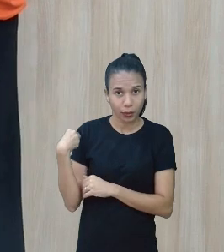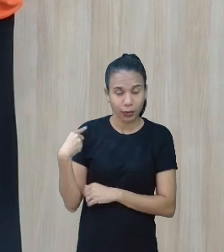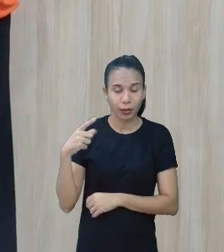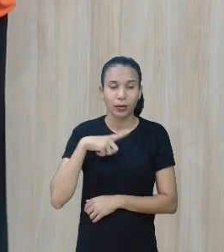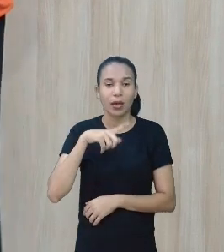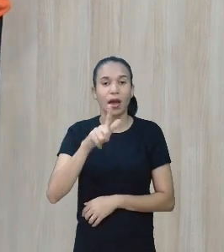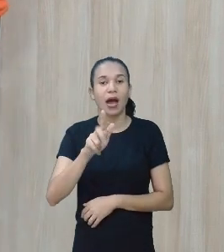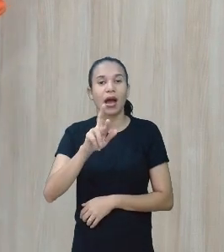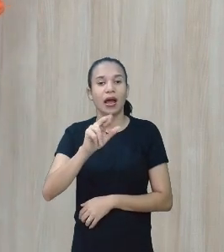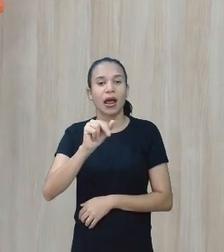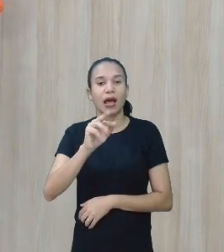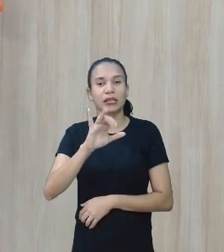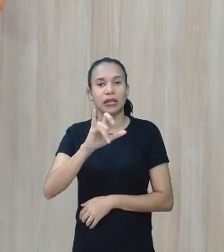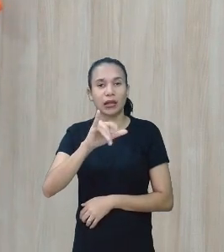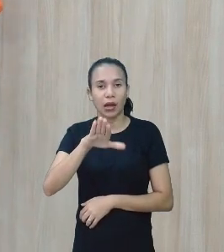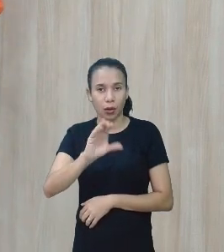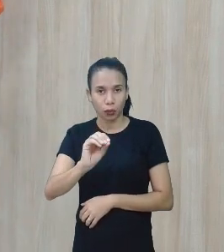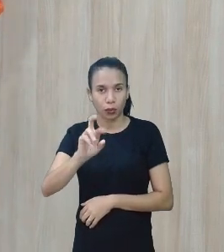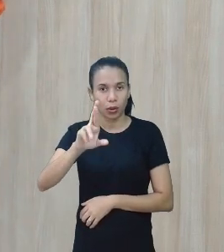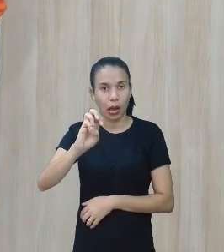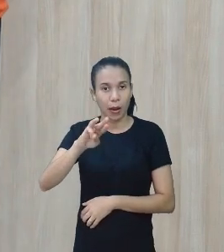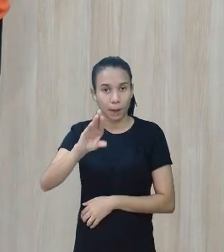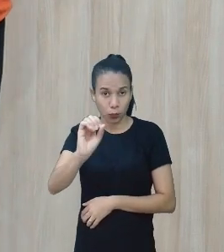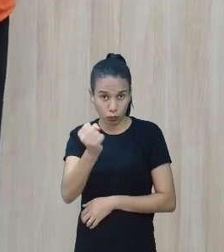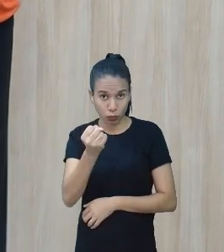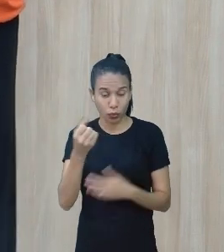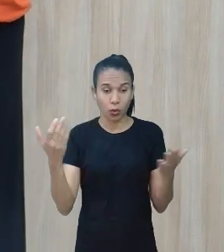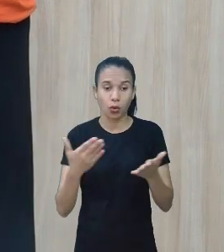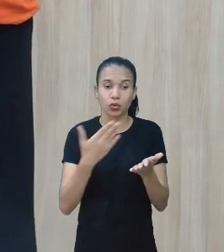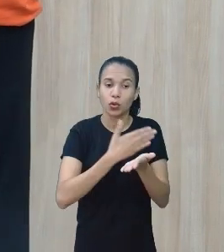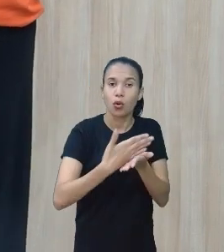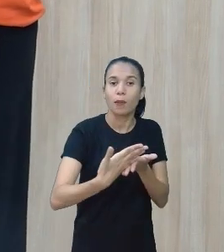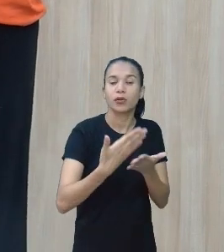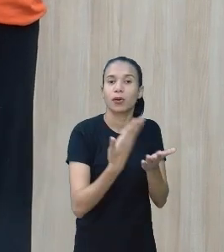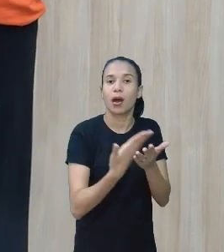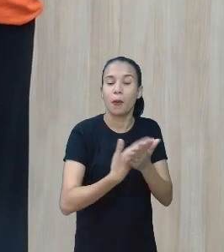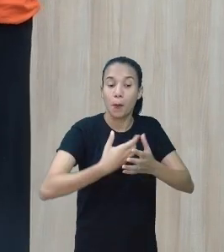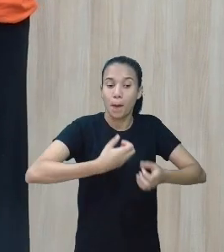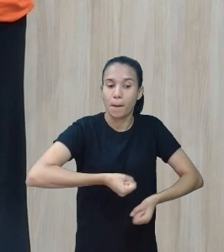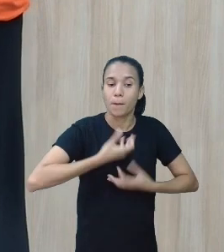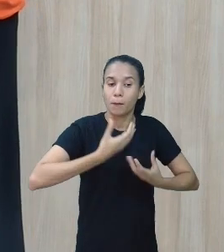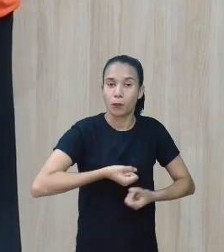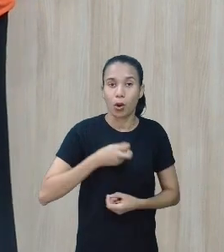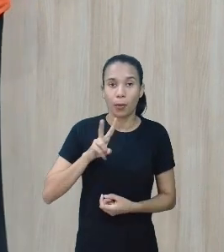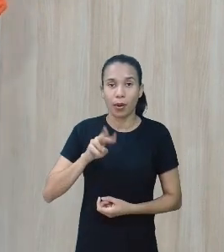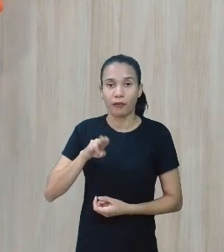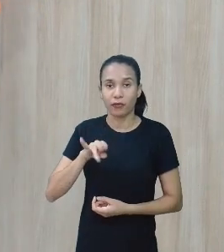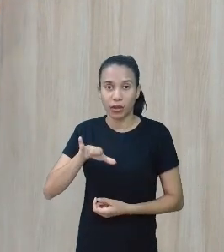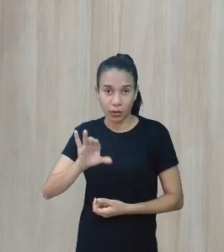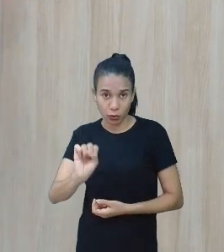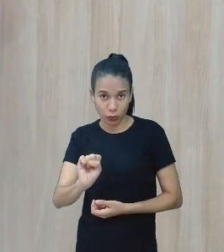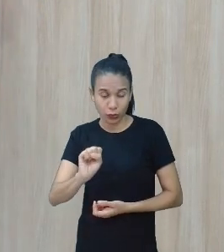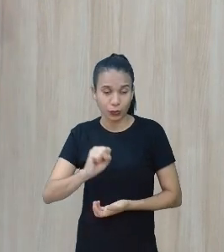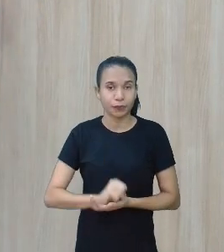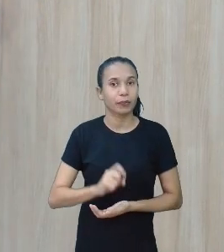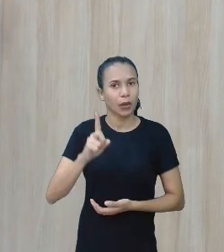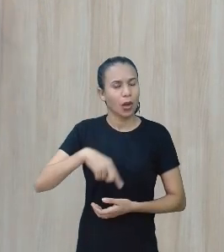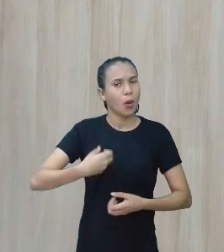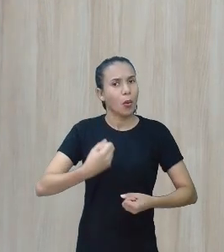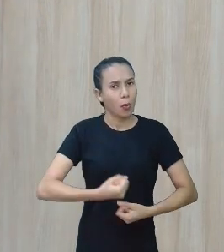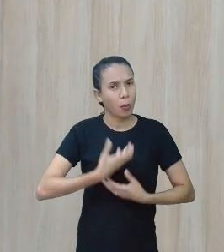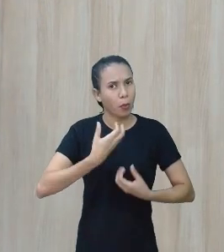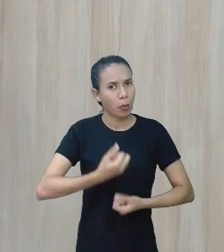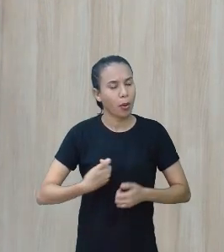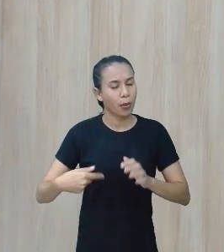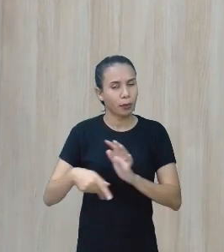sobre Graciliano Ramos. Começamos a aula de hoje com um poema sobre Vinícius de Moraes. Um poema, na verdade, de